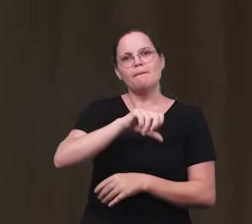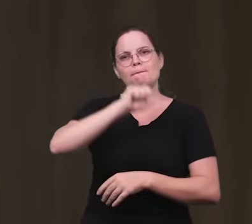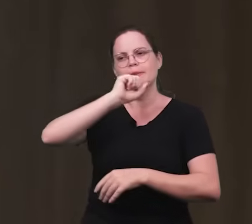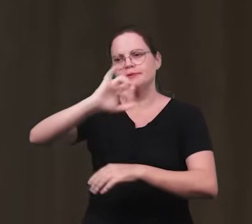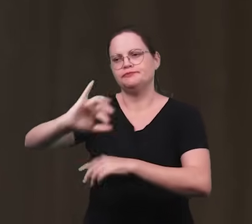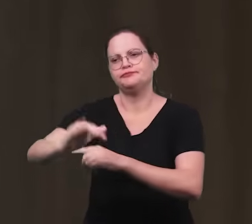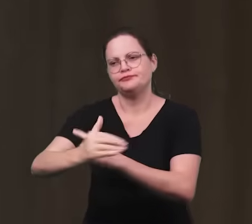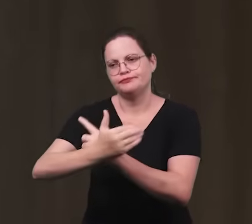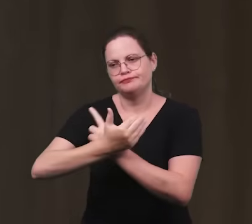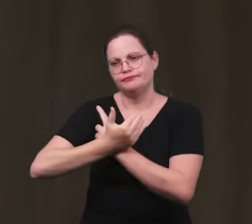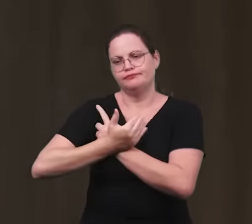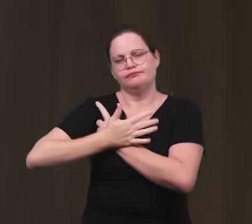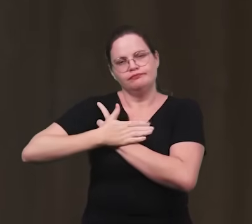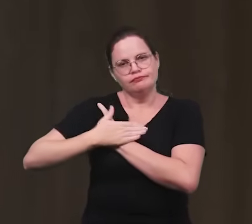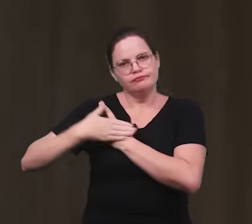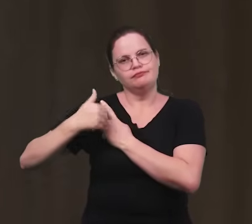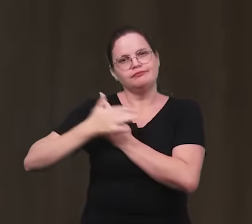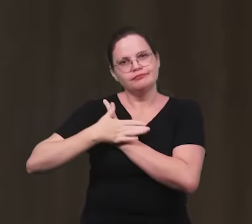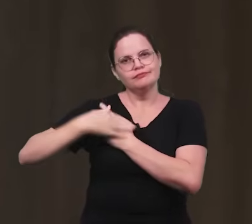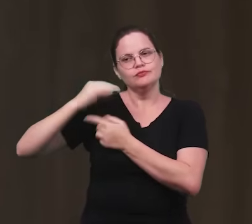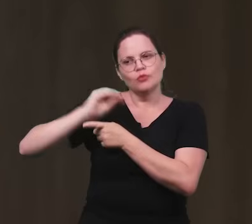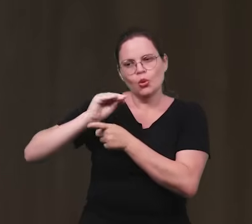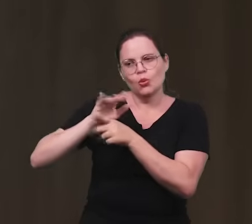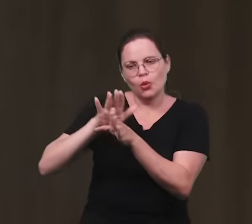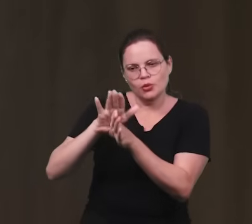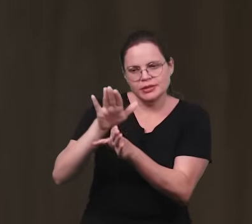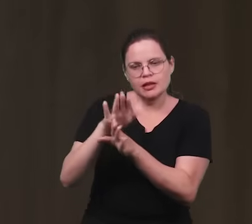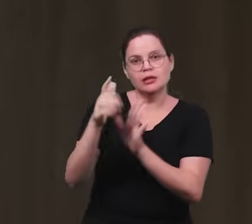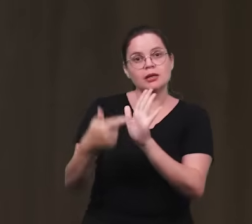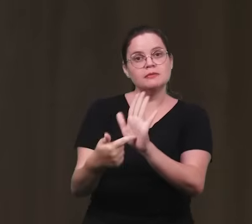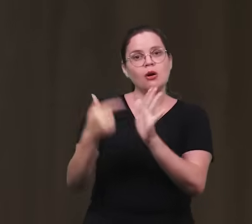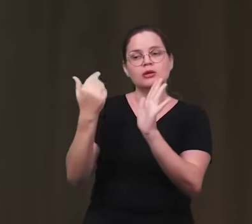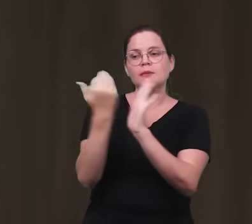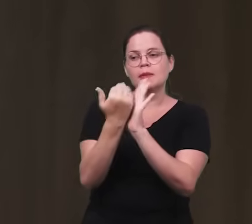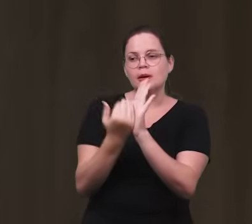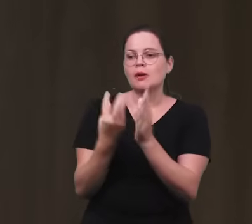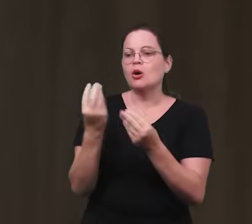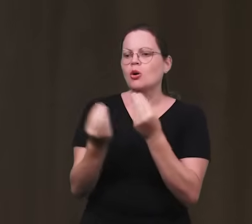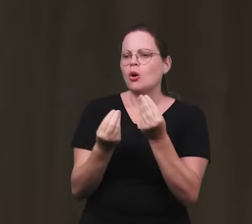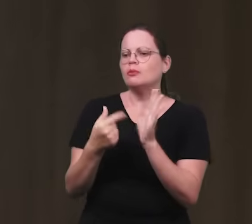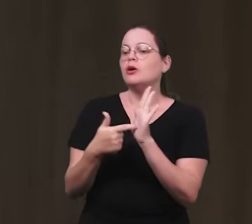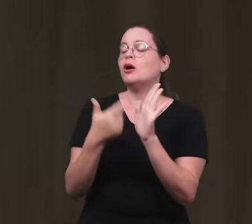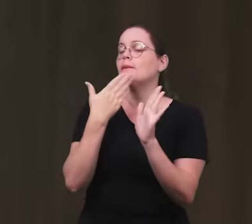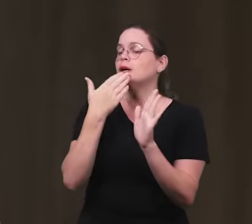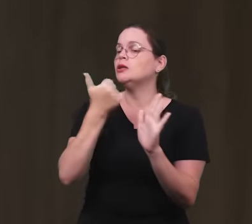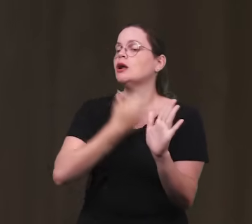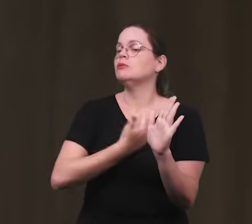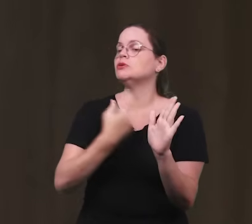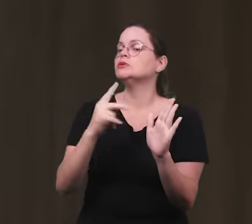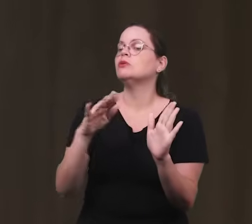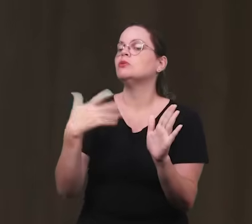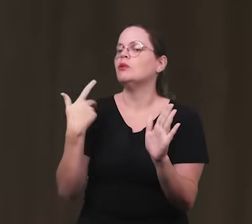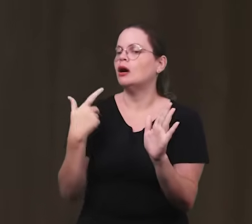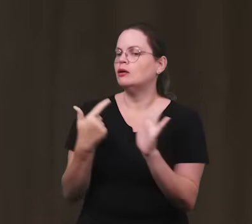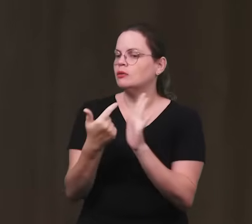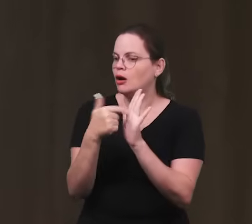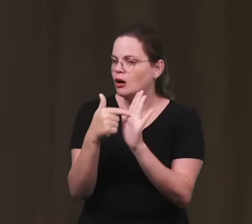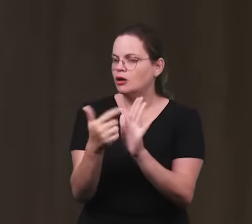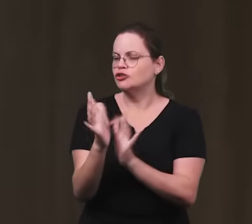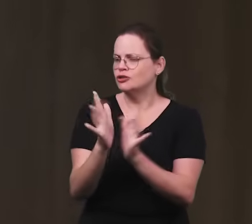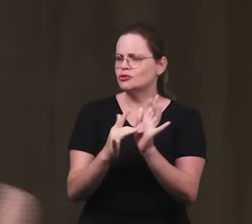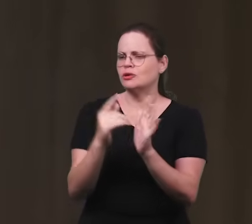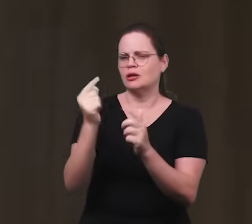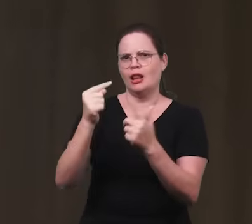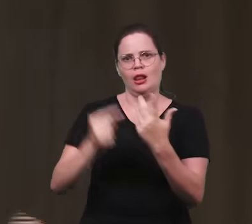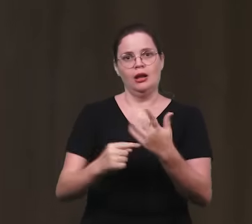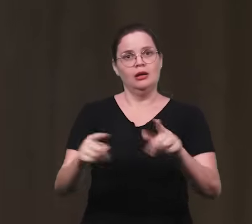que abraça, que aconselha, que mostra ali o verdadeiro caminho, quem é o verdadeiro amigo. Até mesmo os braços